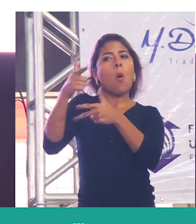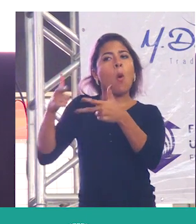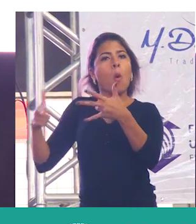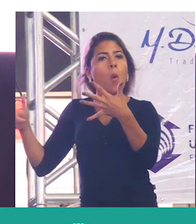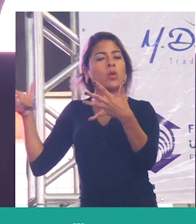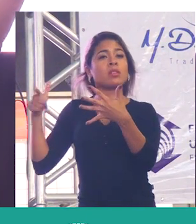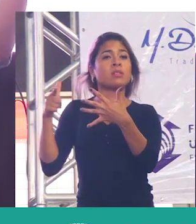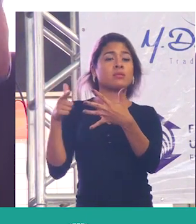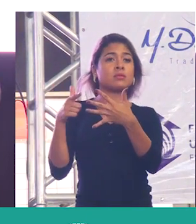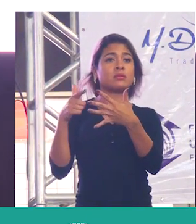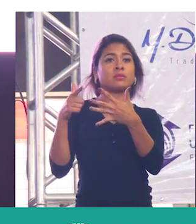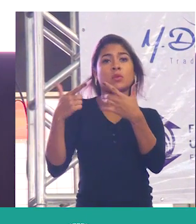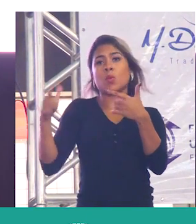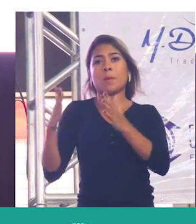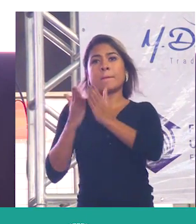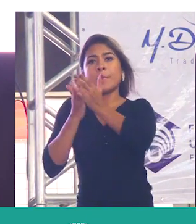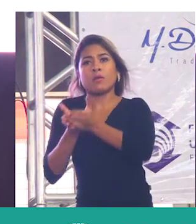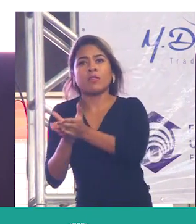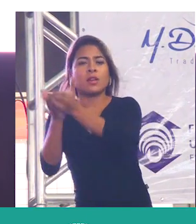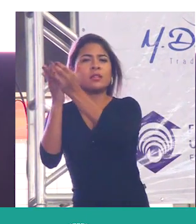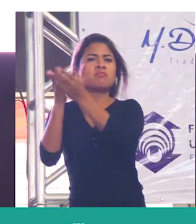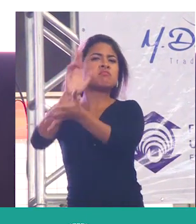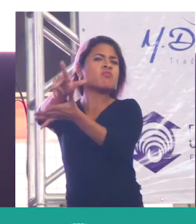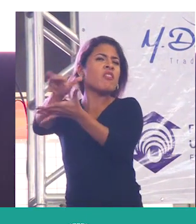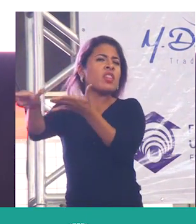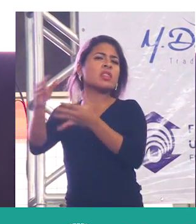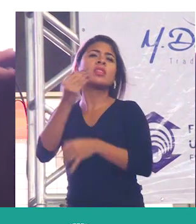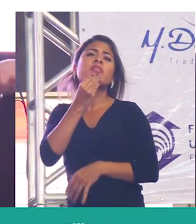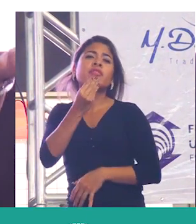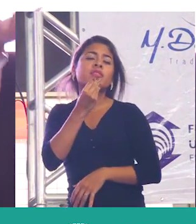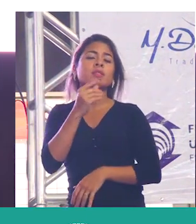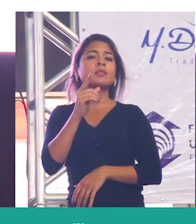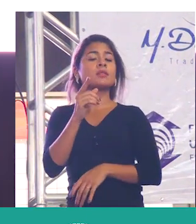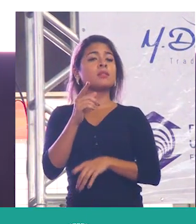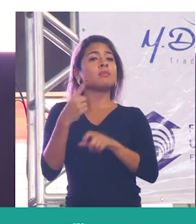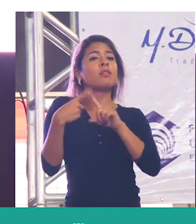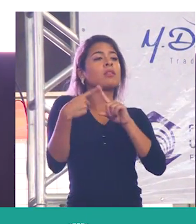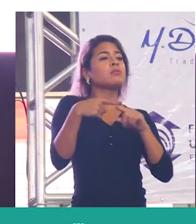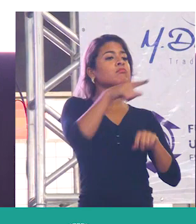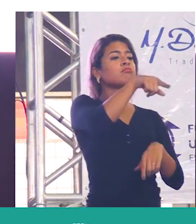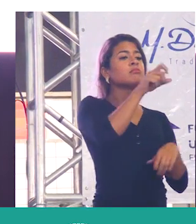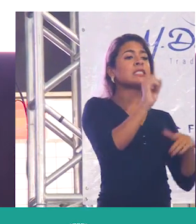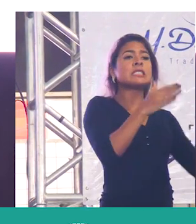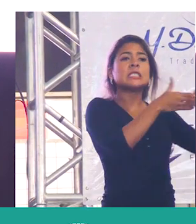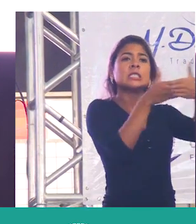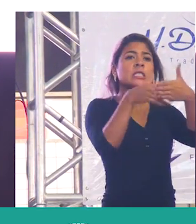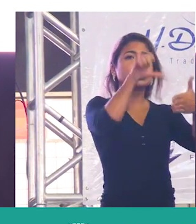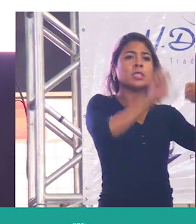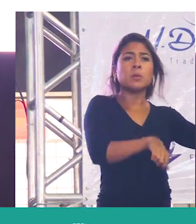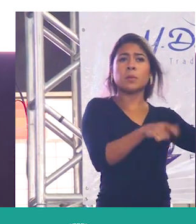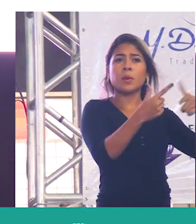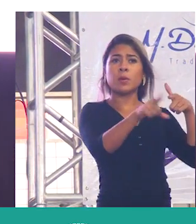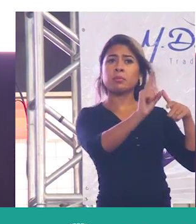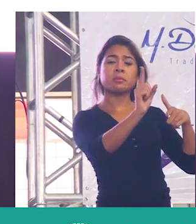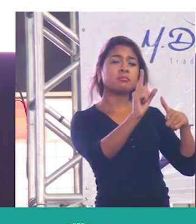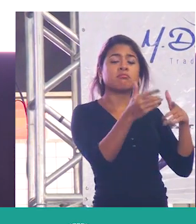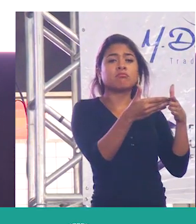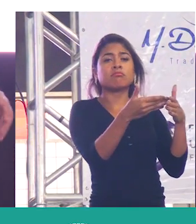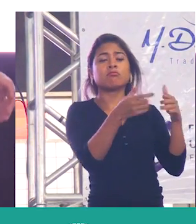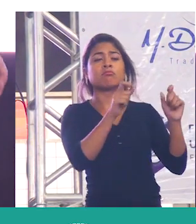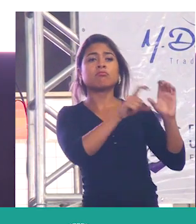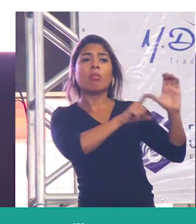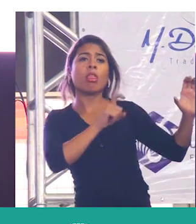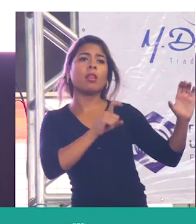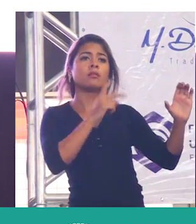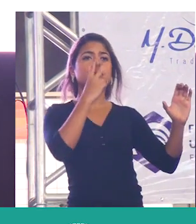vias marítimas, fluviais, não dependeríamos tanto das rodovias. Então,